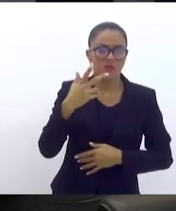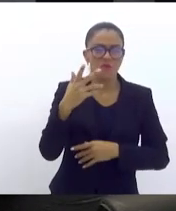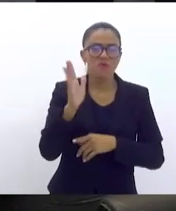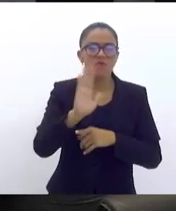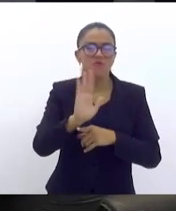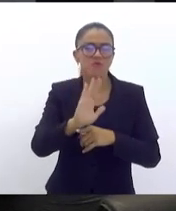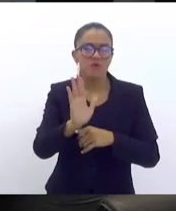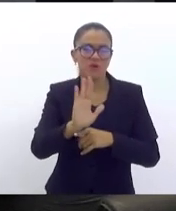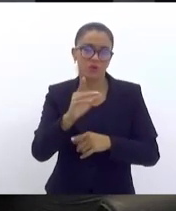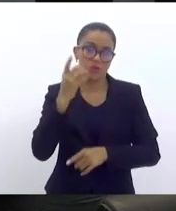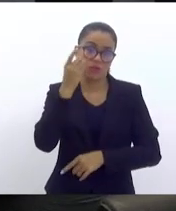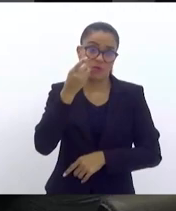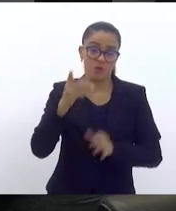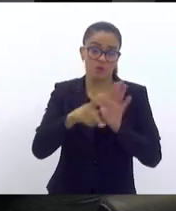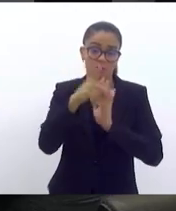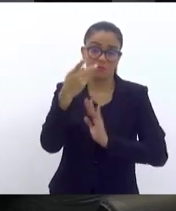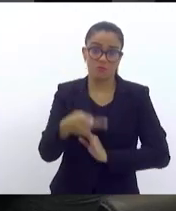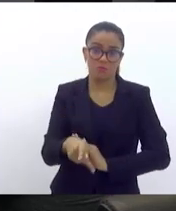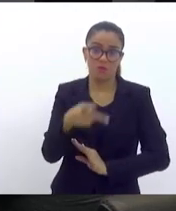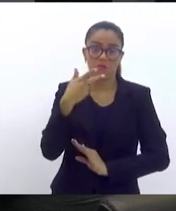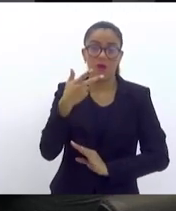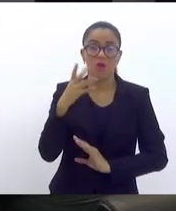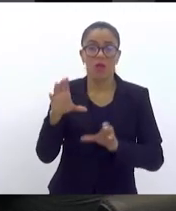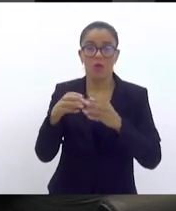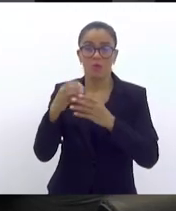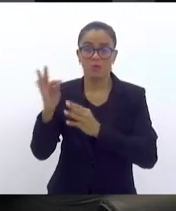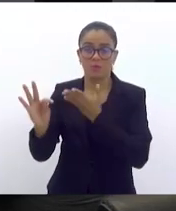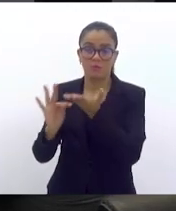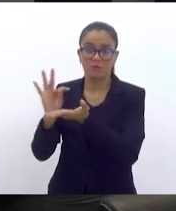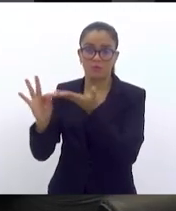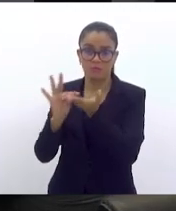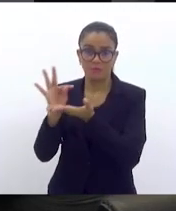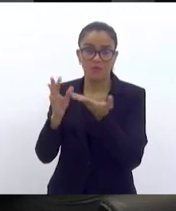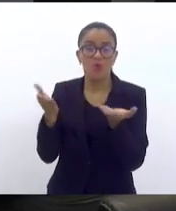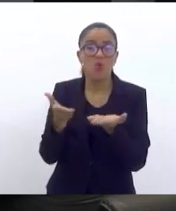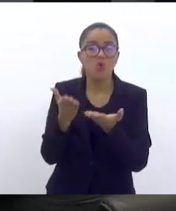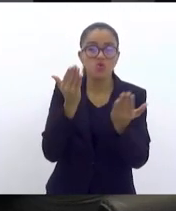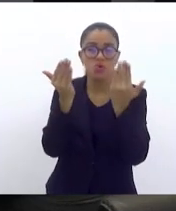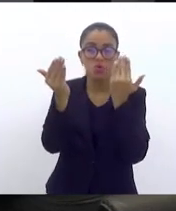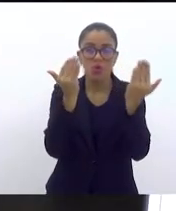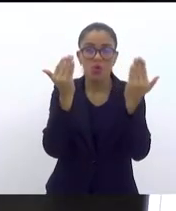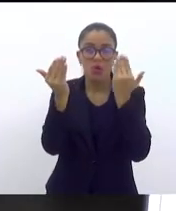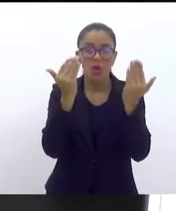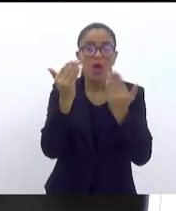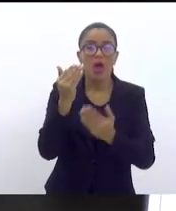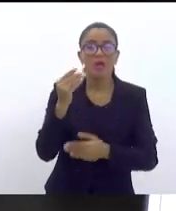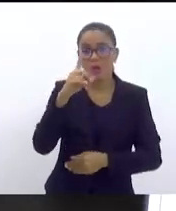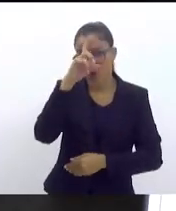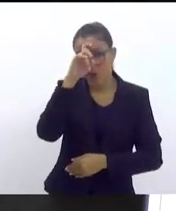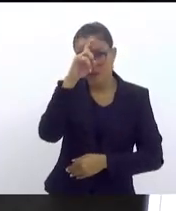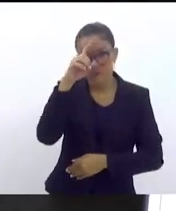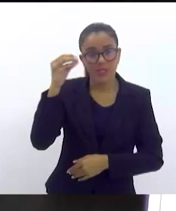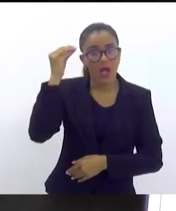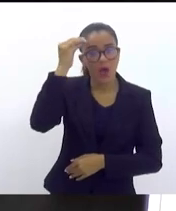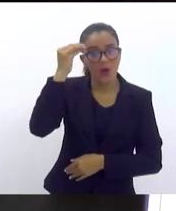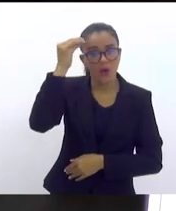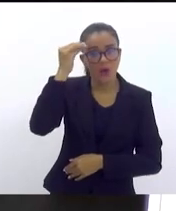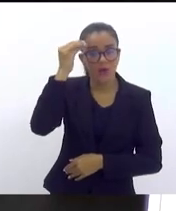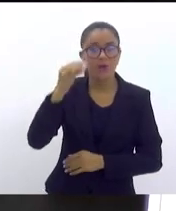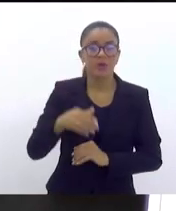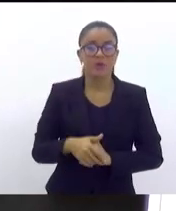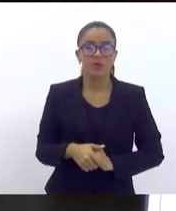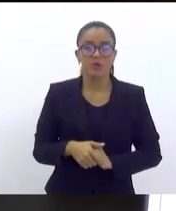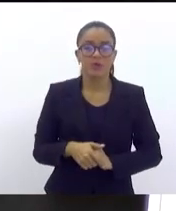da casa inclusive dizendo que a comida terapêutica ela pode ser hoje comparado a um manicômio e que